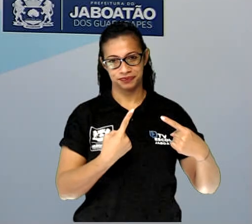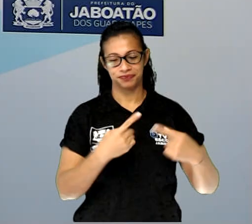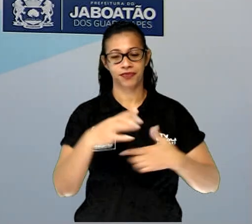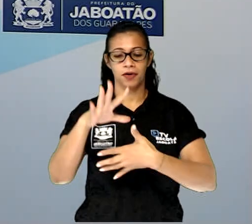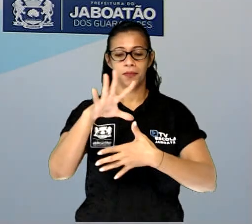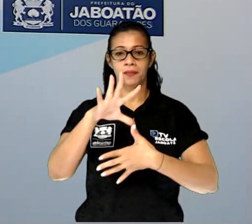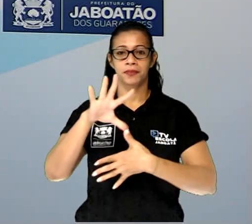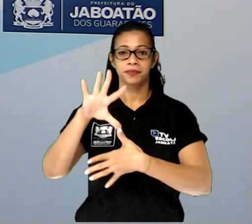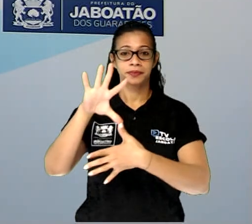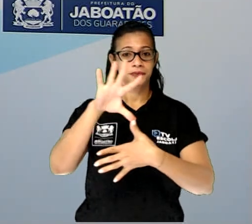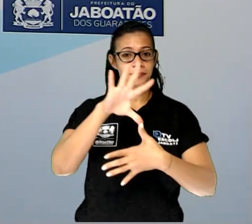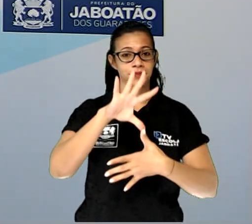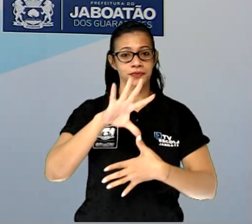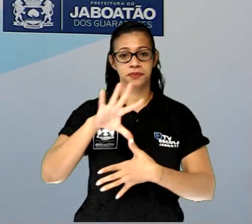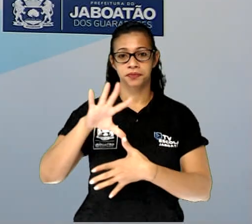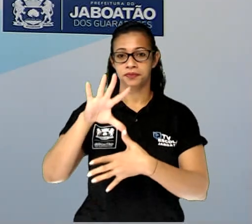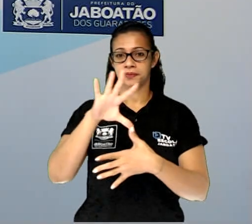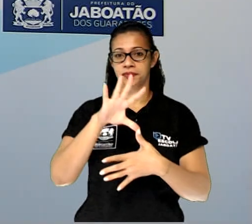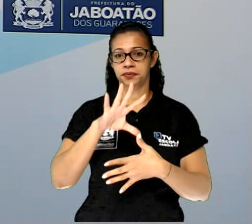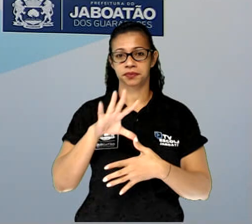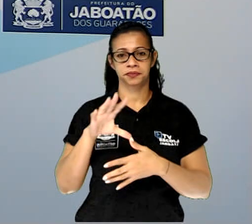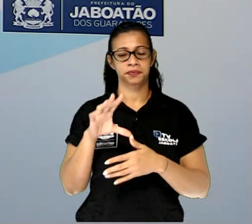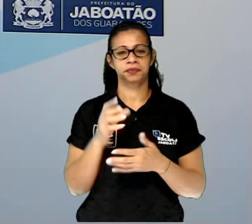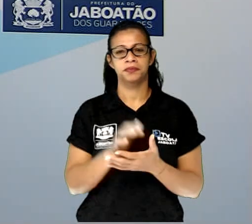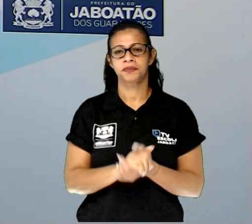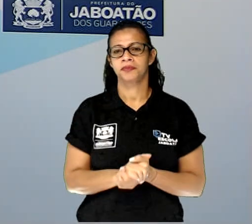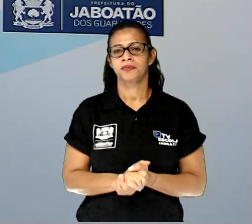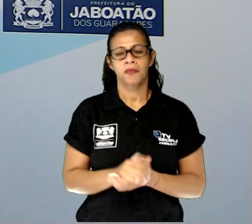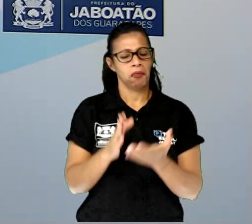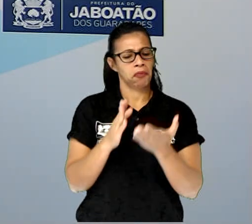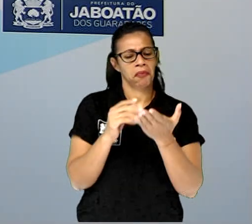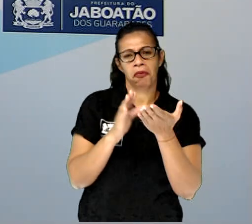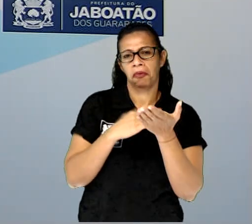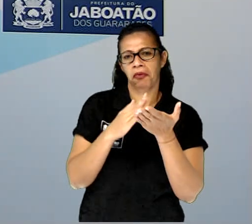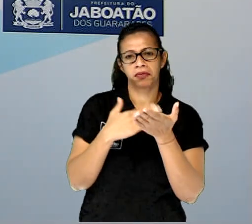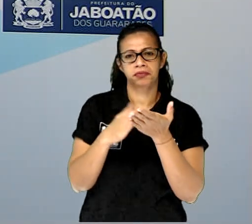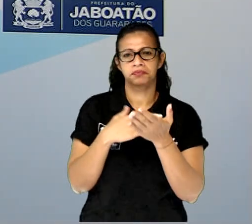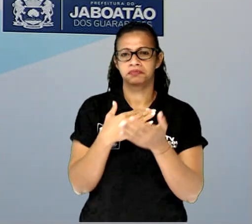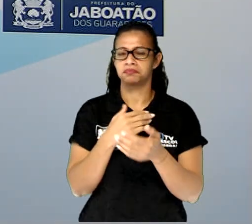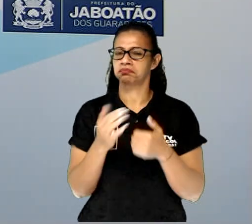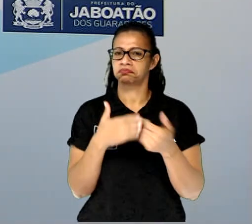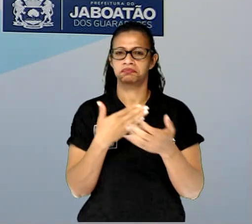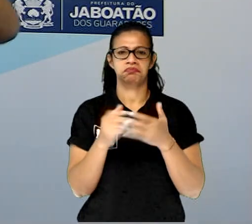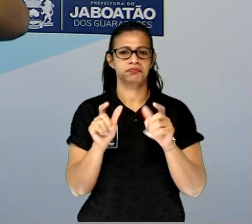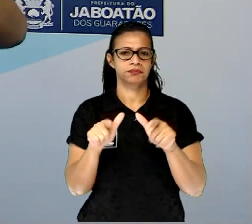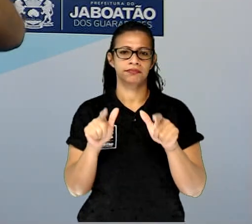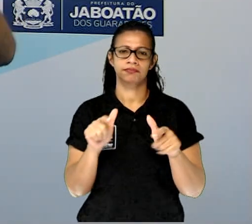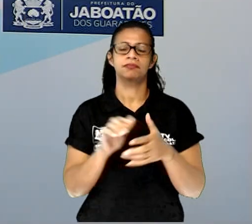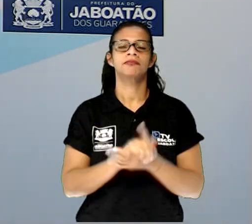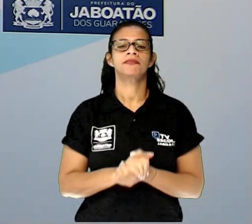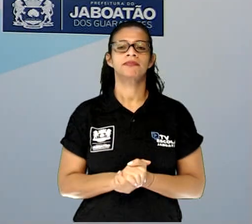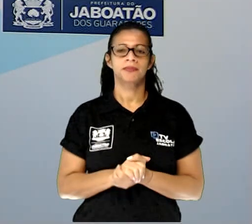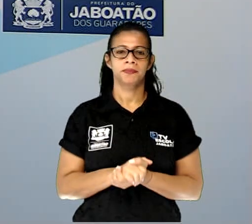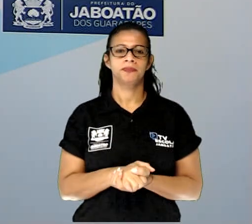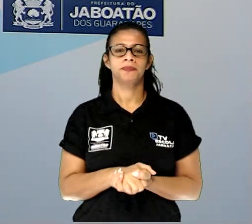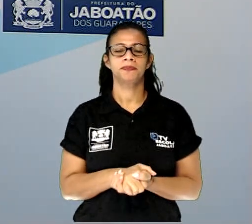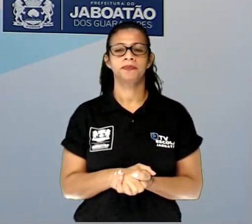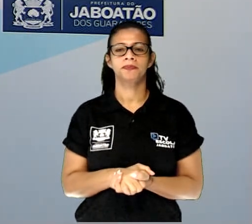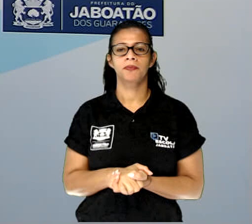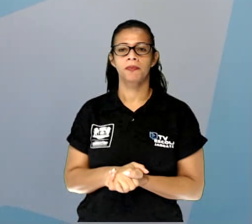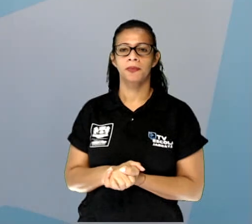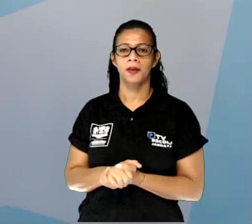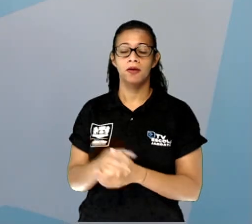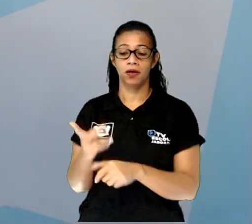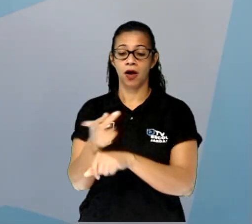mapa, seja na internet, no seu livro, ou em algum lugar que você achar um mapa, e vai tentar, nesse mapa,